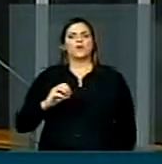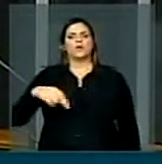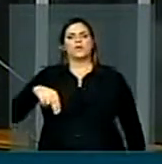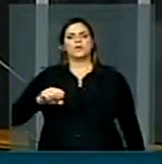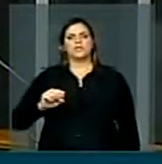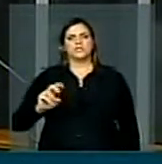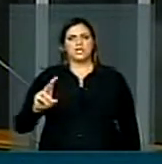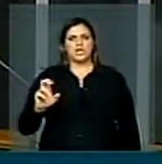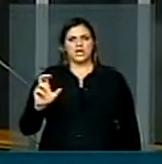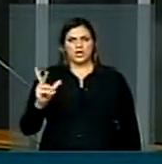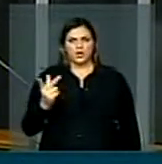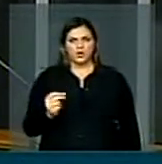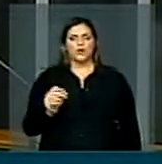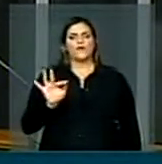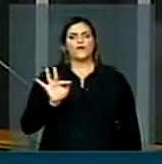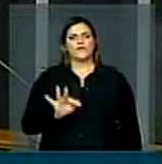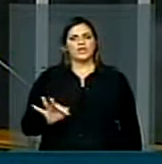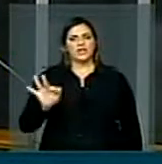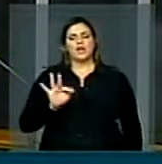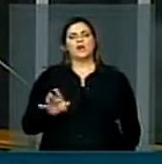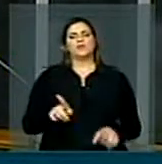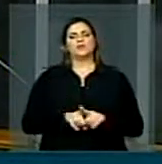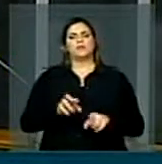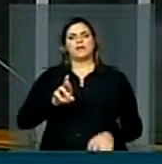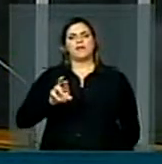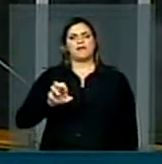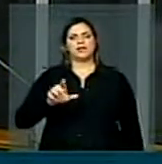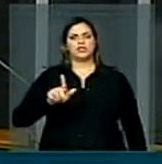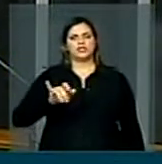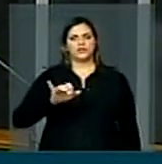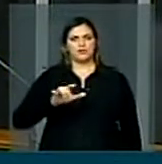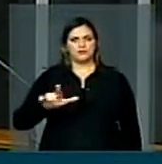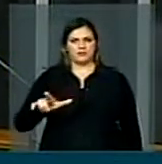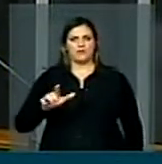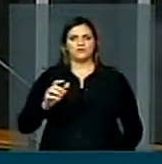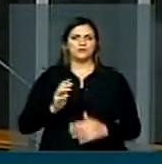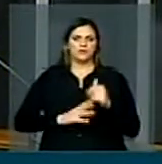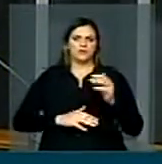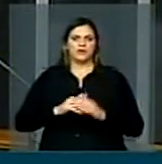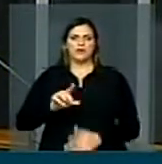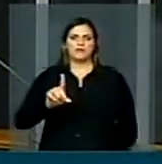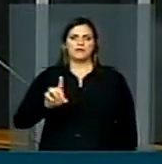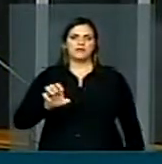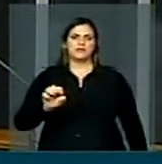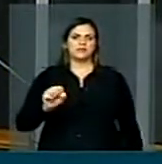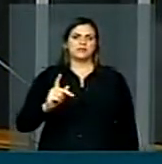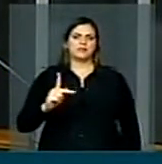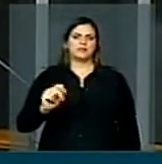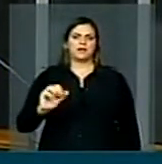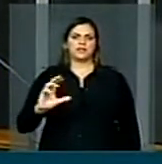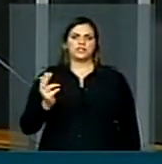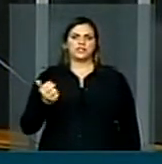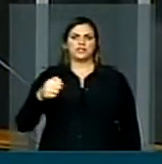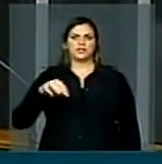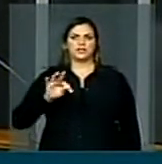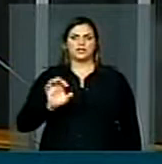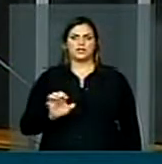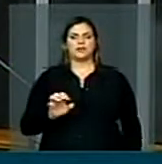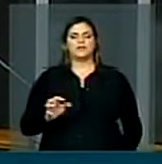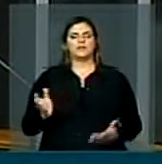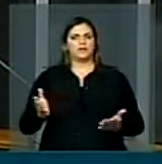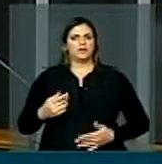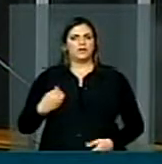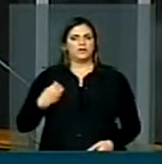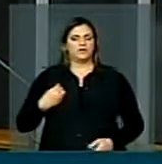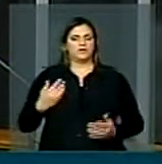federais, do Conselho Federal e regionais de despachantes documentalistas. A presente iniciativa, portanto,